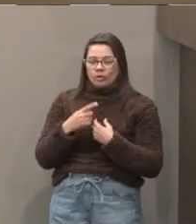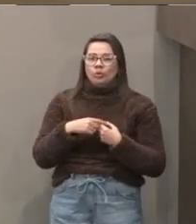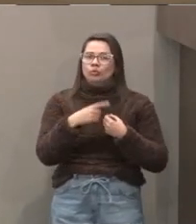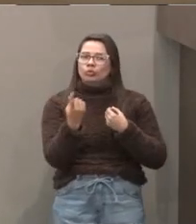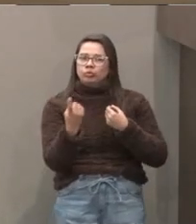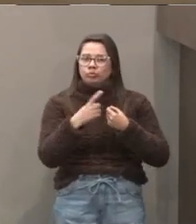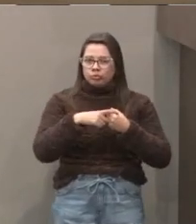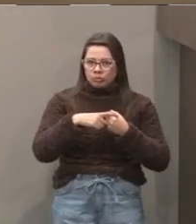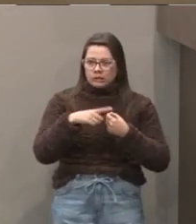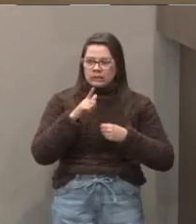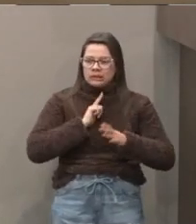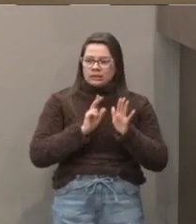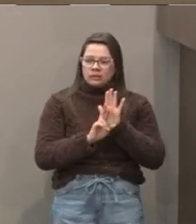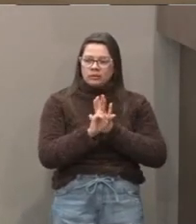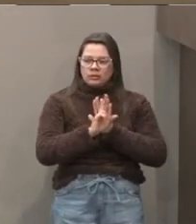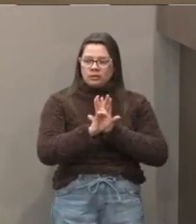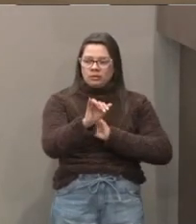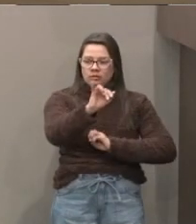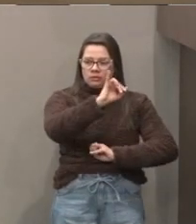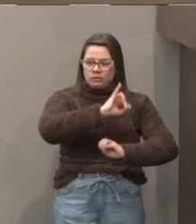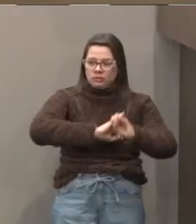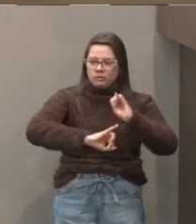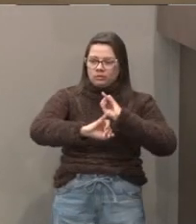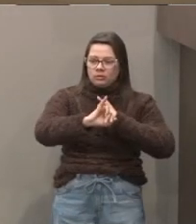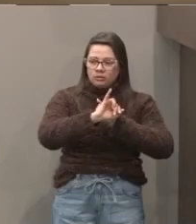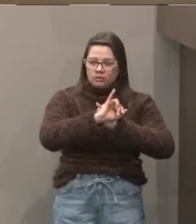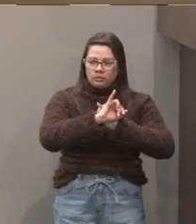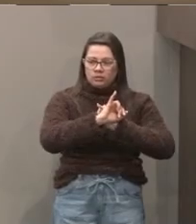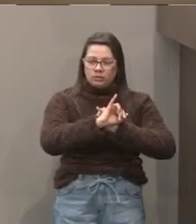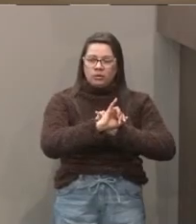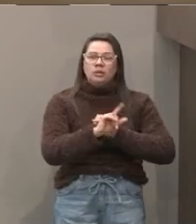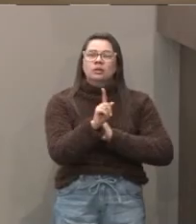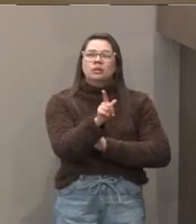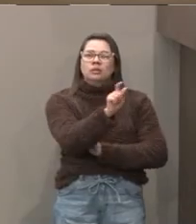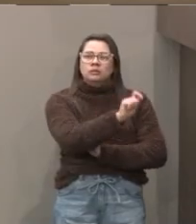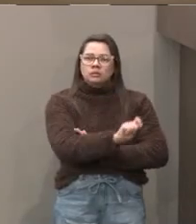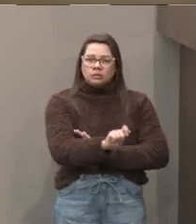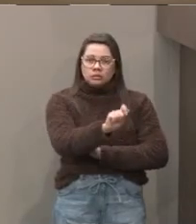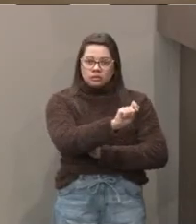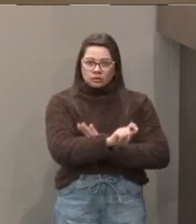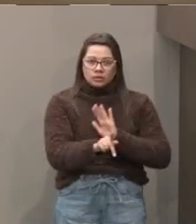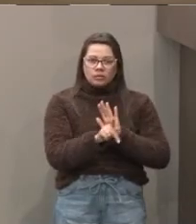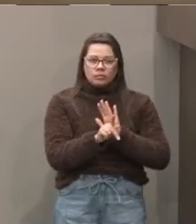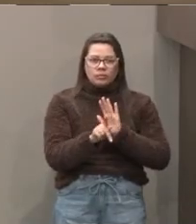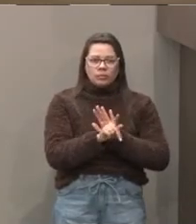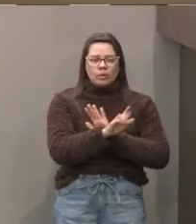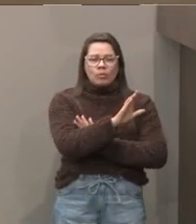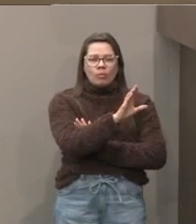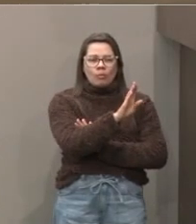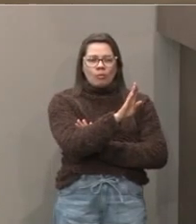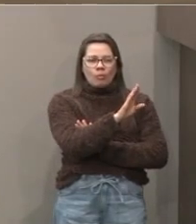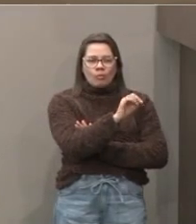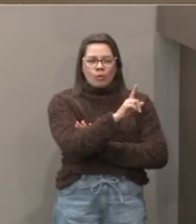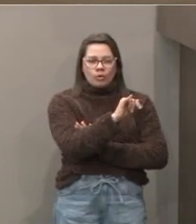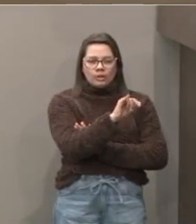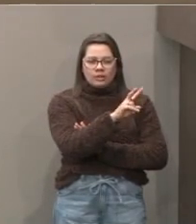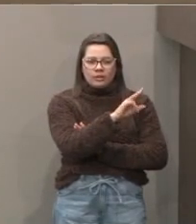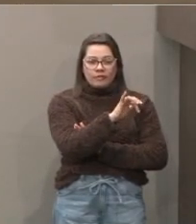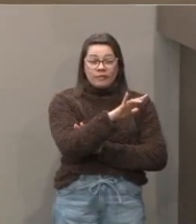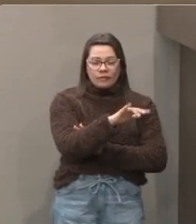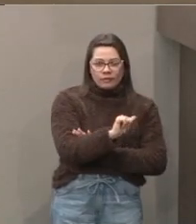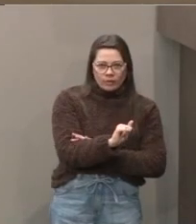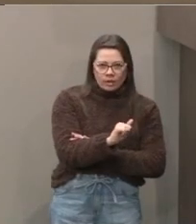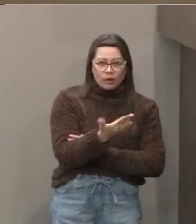Temos representatividade internacional. Esta é a Sociedade Boliviana de Ortopedia e Traumatologia, cujo